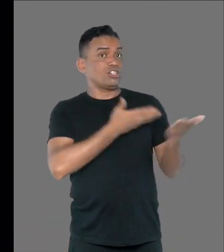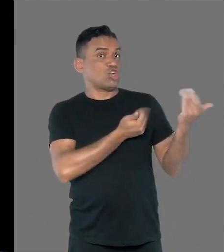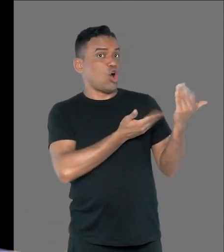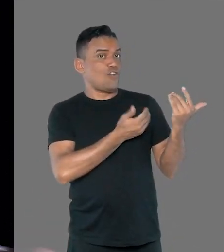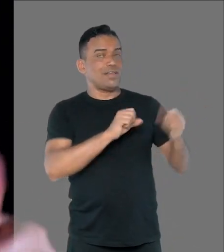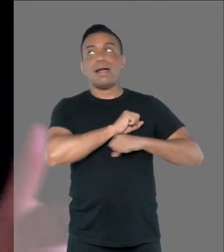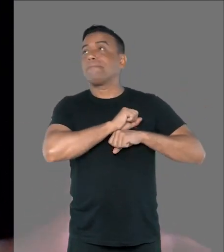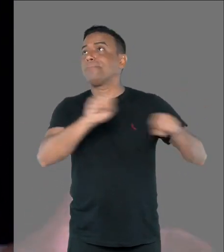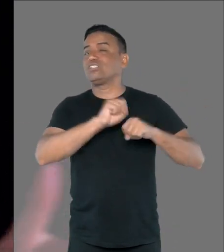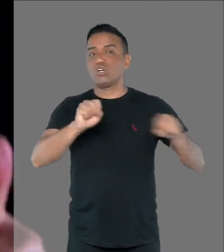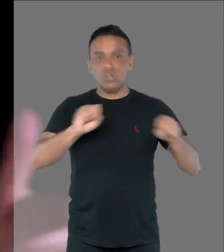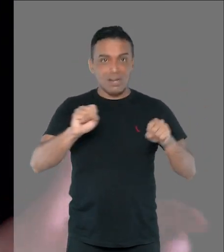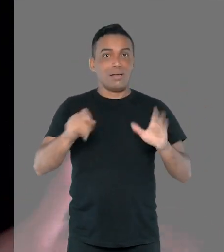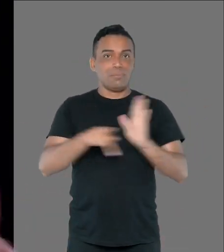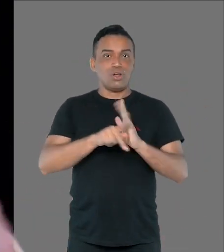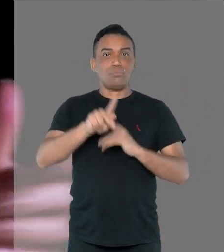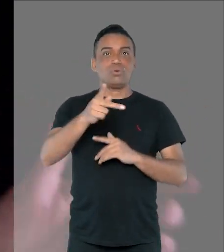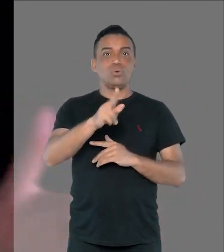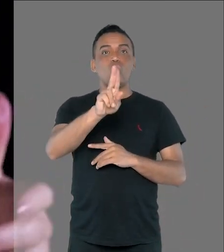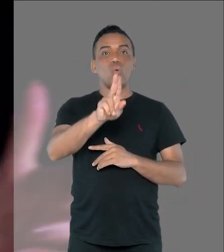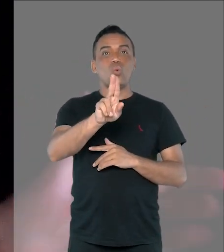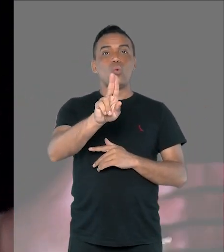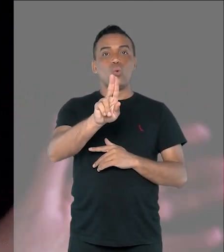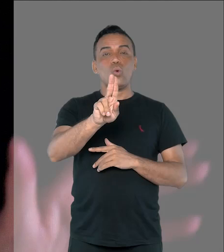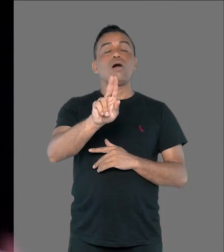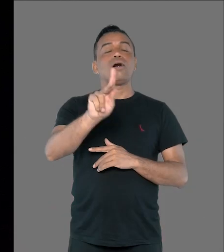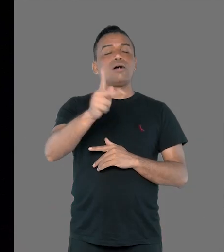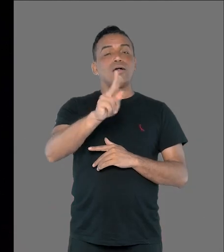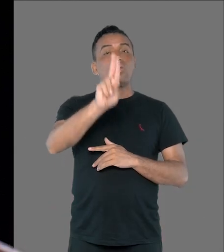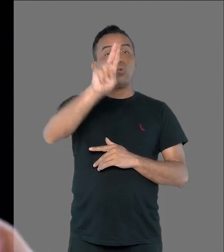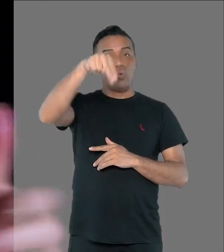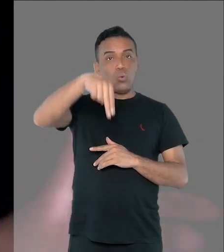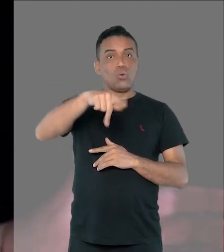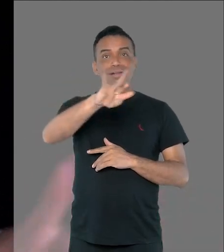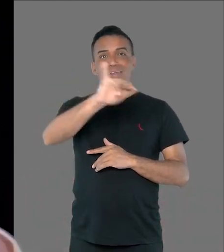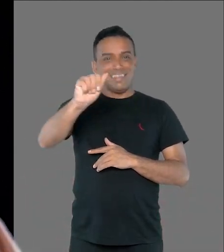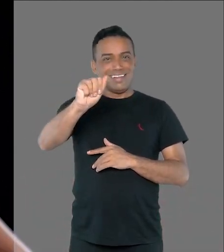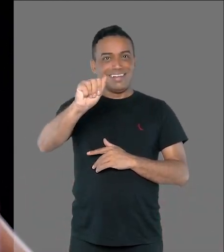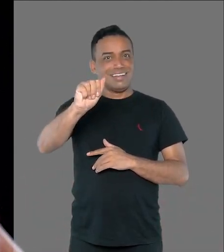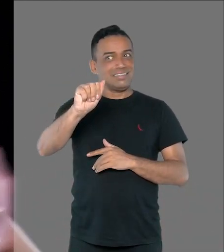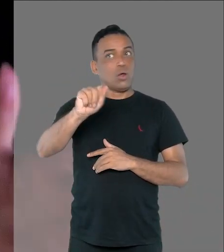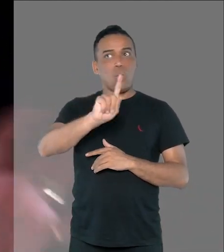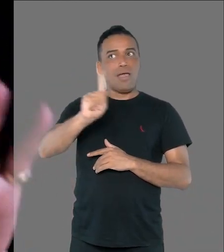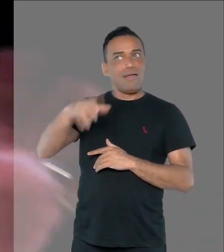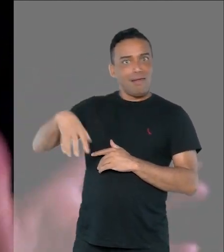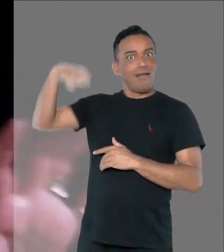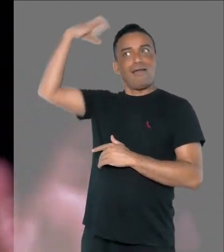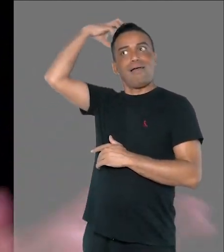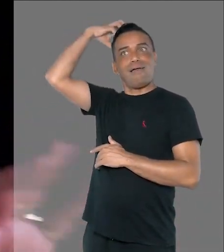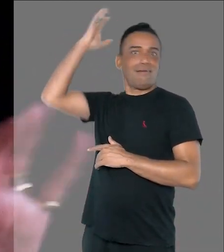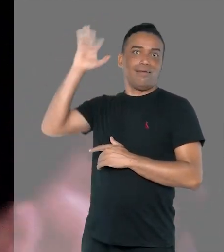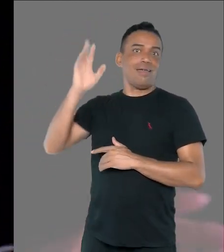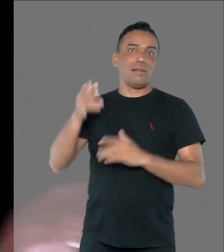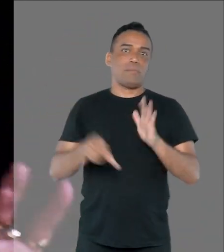húngara, que não era uma família de grande nobreza, além do que era um fabricante de cerveja. Ai, que horror!